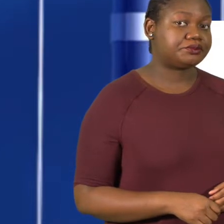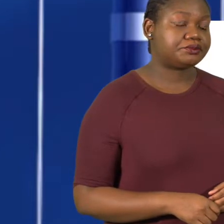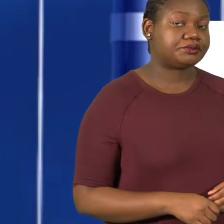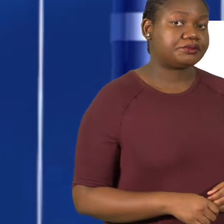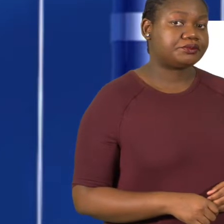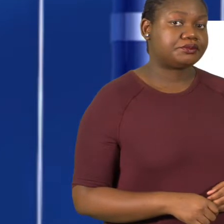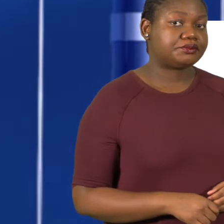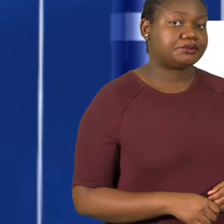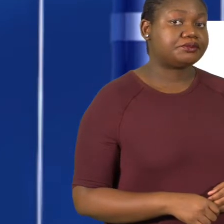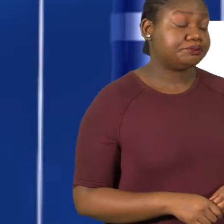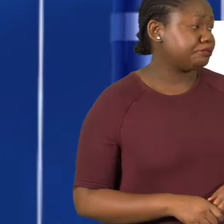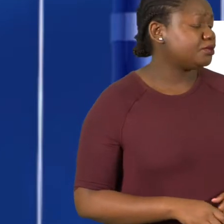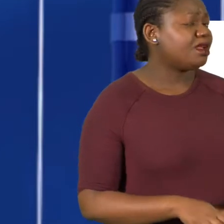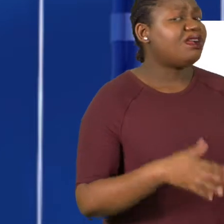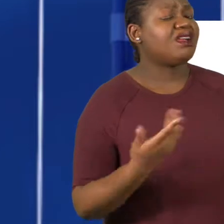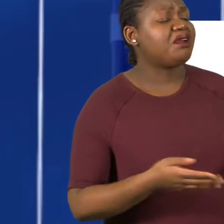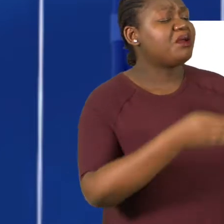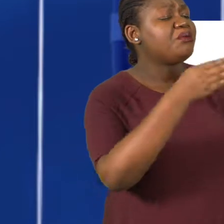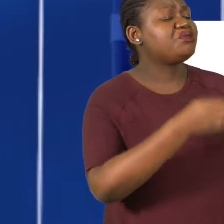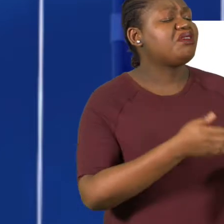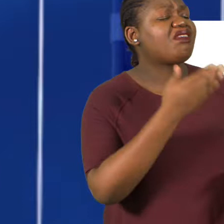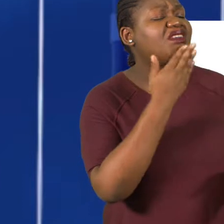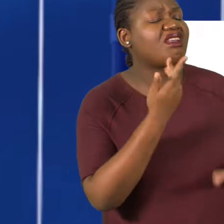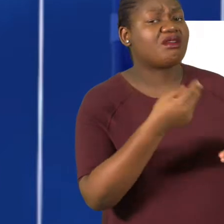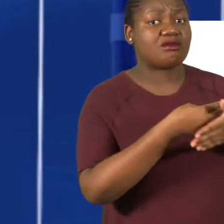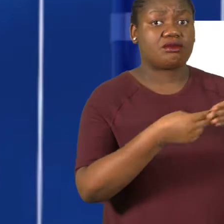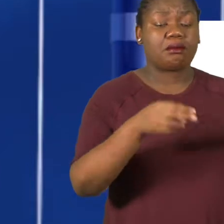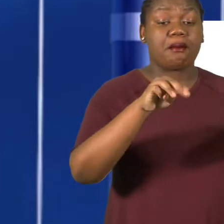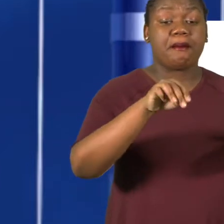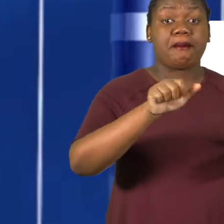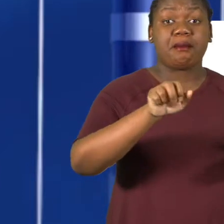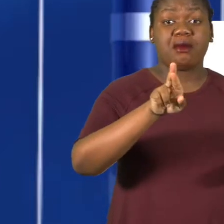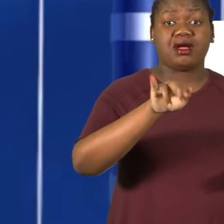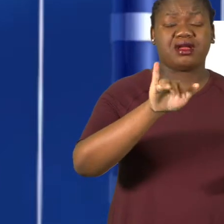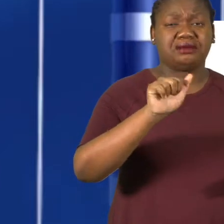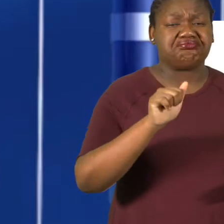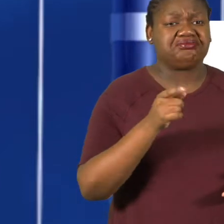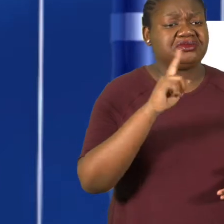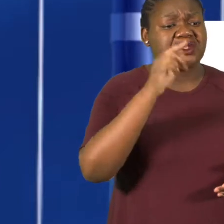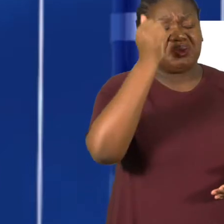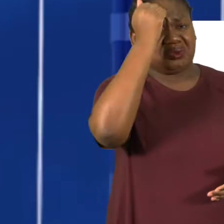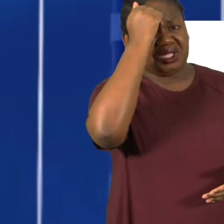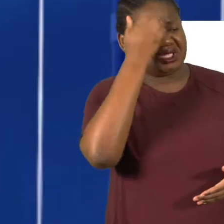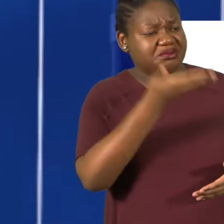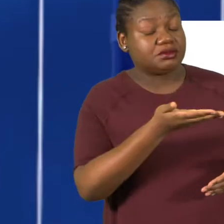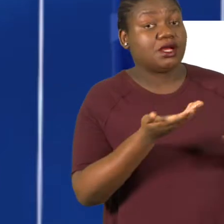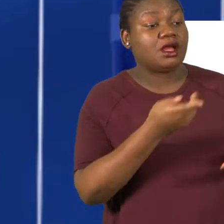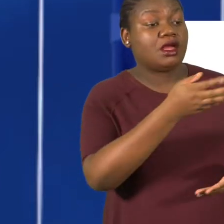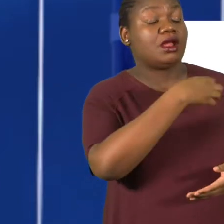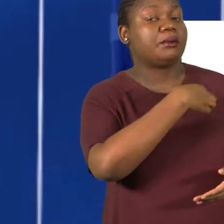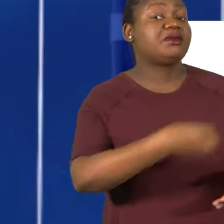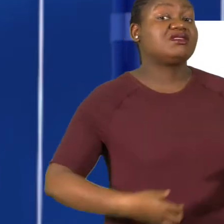dirige uma associação desportiva desta camada social. Trata-se de Maria Vitorino.